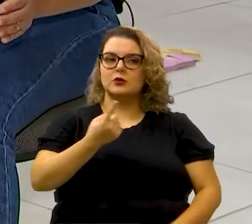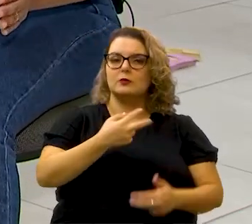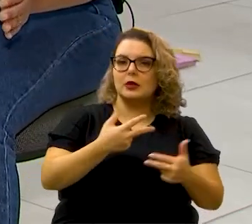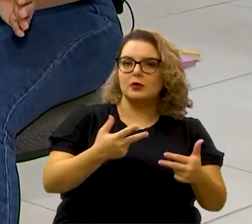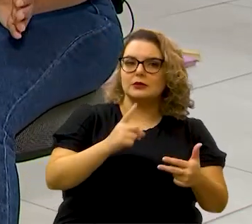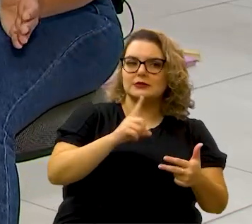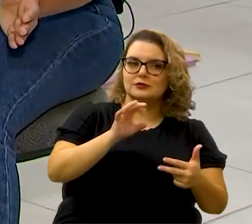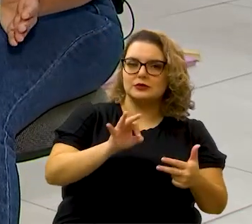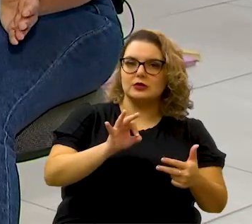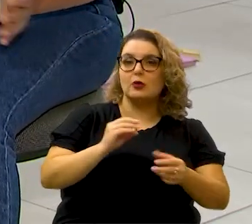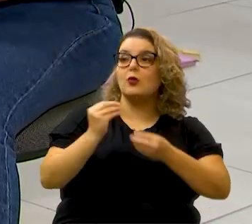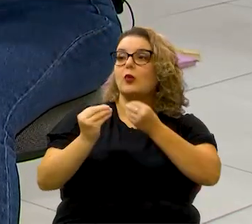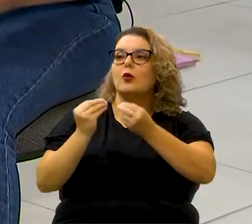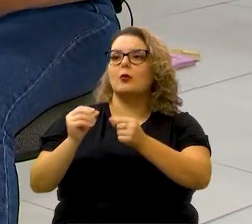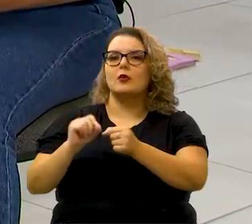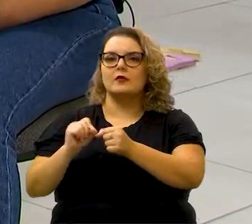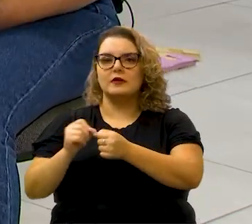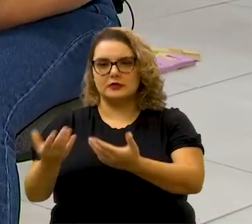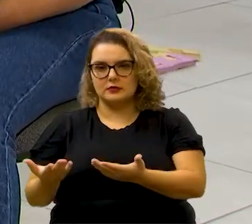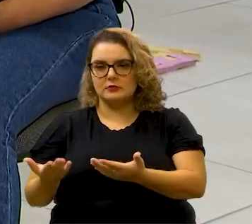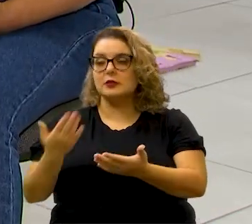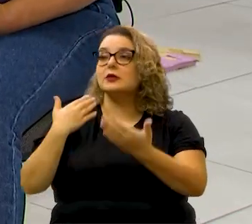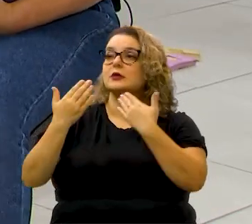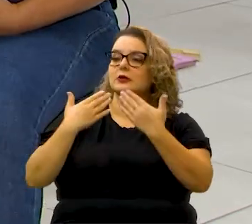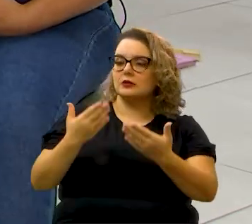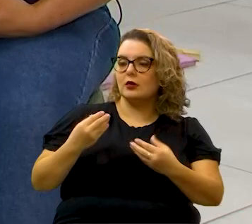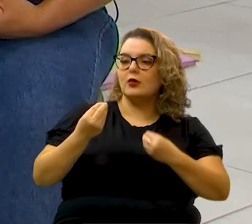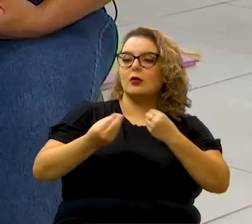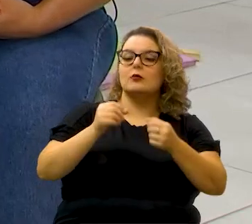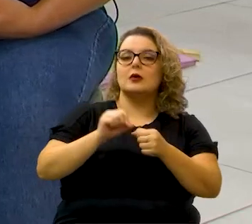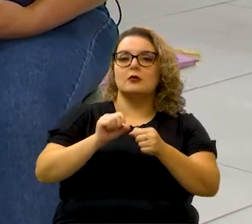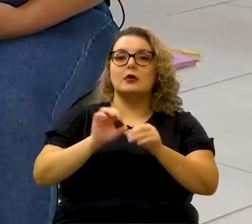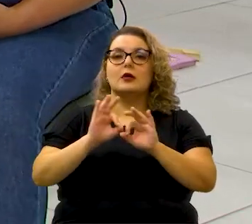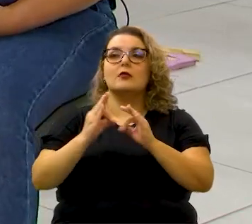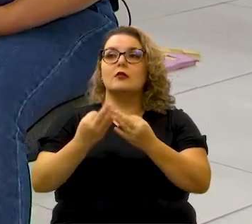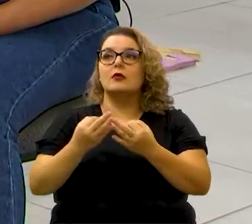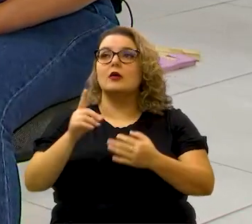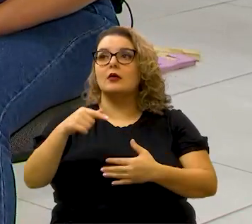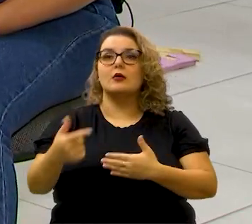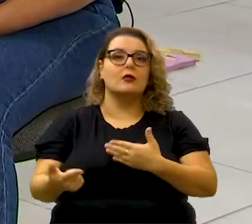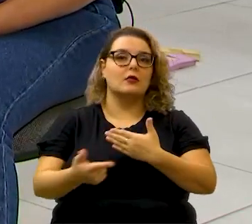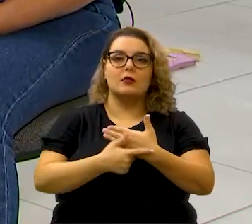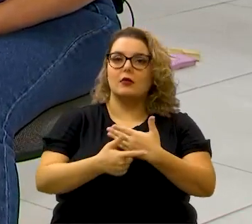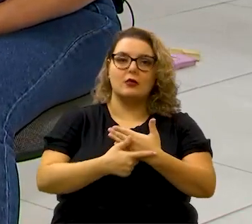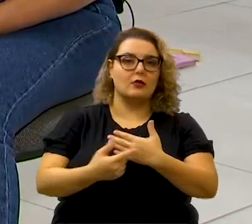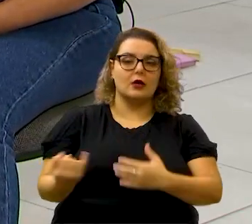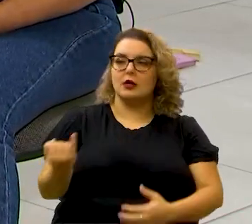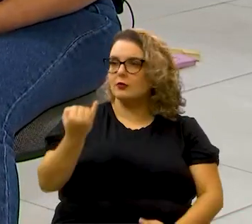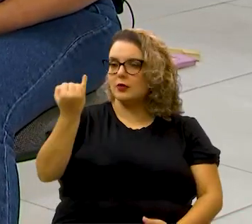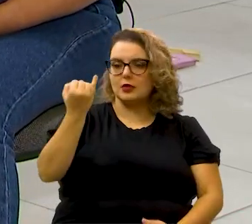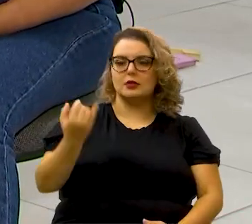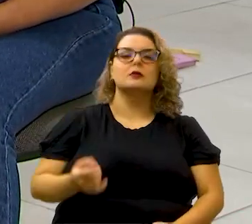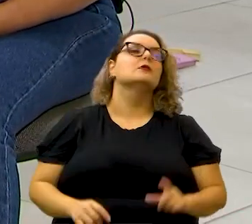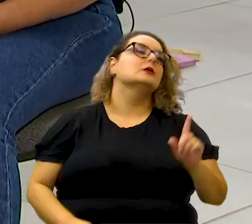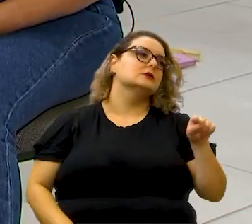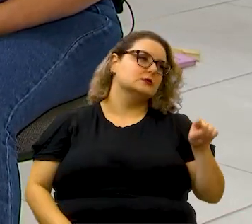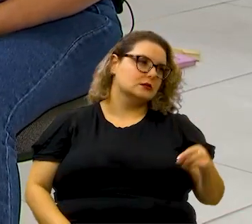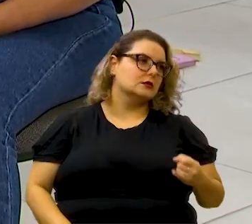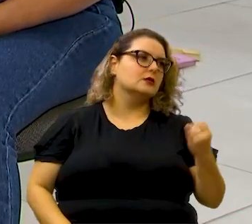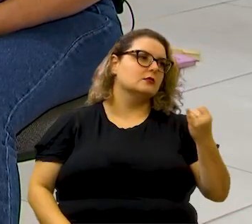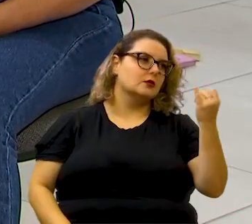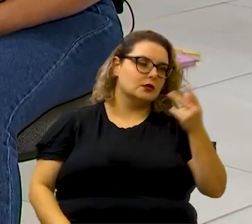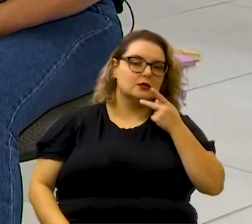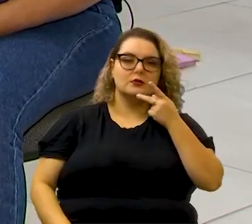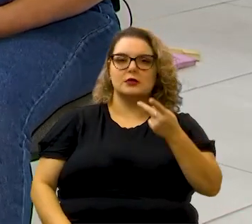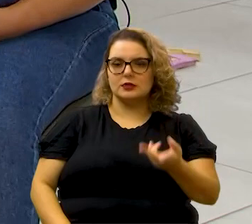um plano B, se não der certo, o que a gente faz? Mas isso bem conversado. Né? A família ela é um papel fundamental mesmo